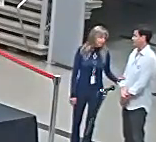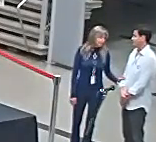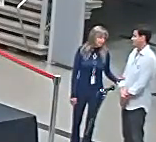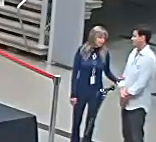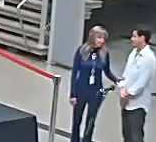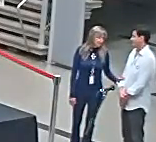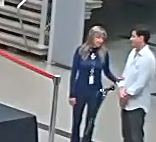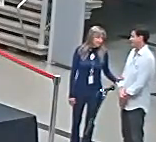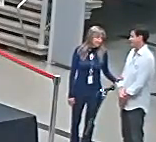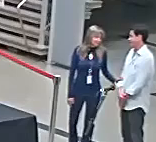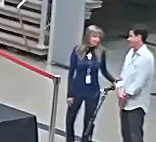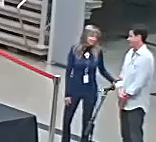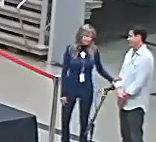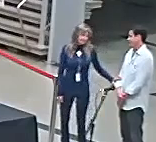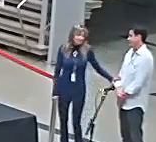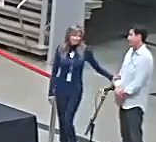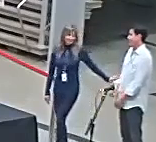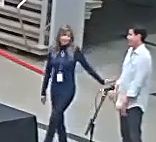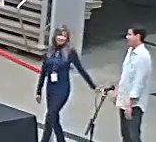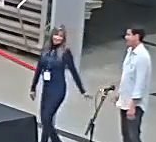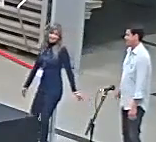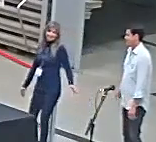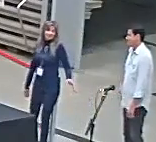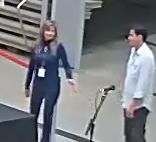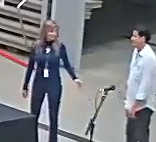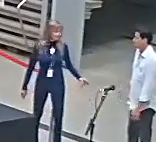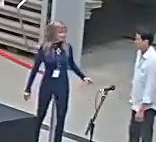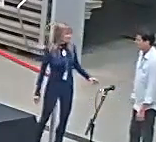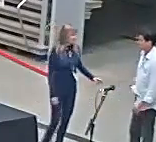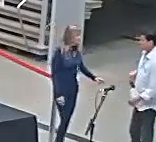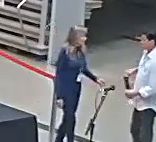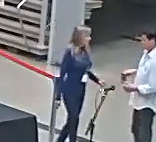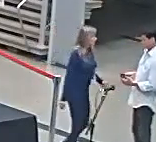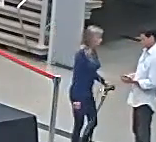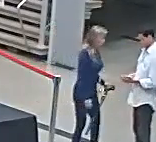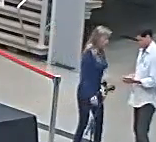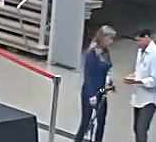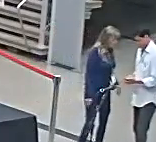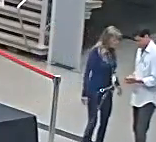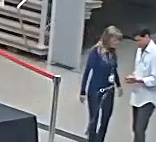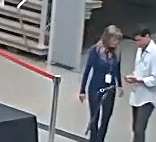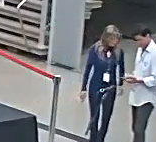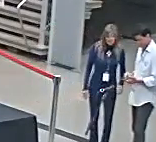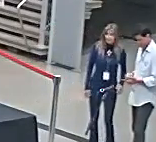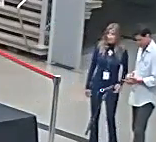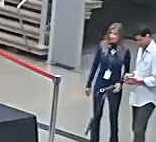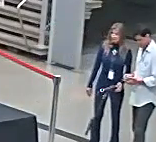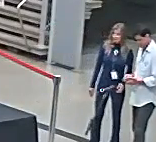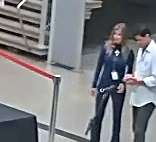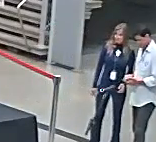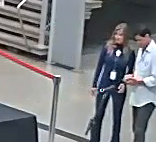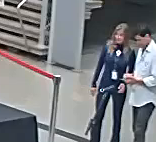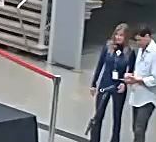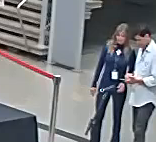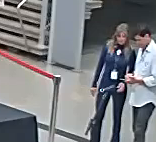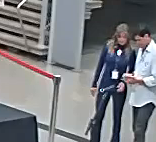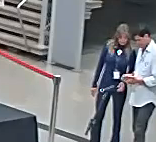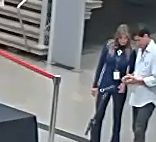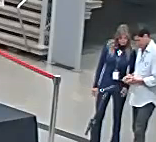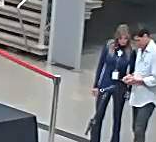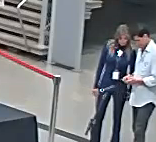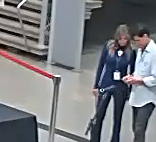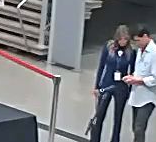de deixar aqui de falar duas coisas inclusive muito importantes Eh estamos falando aqui